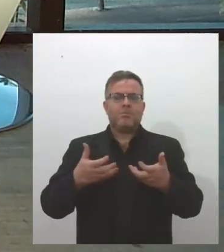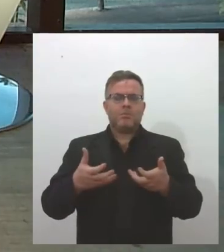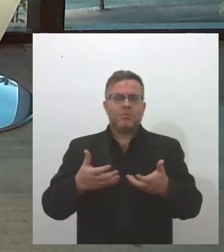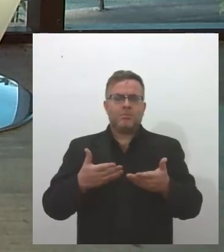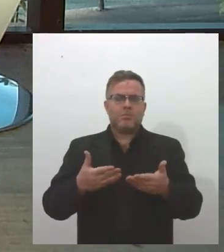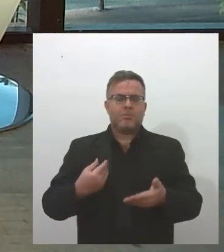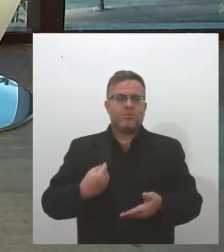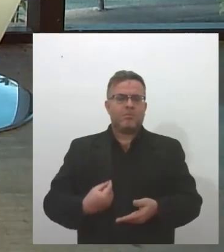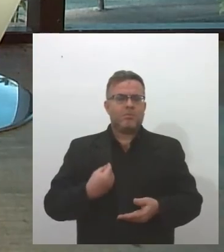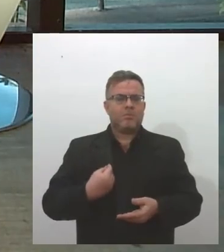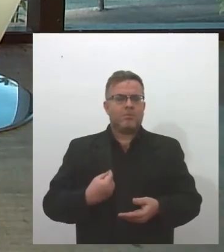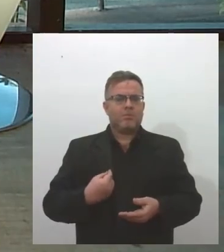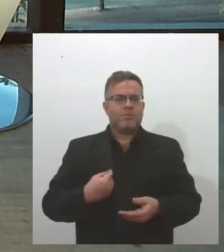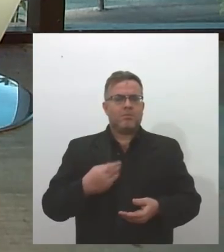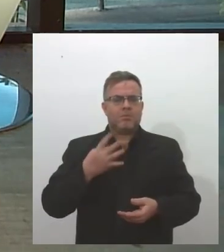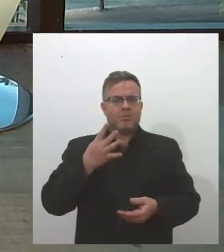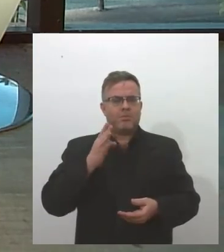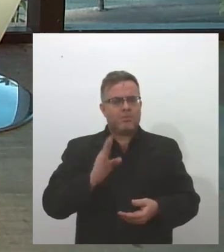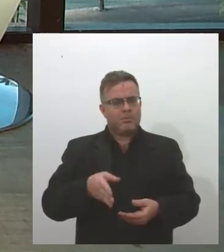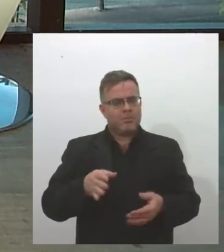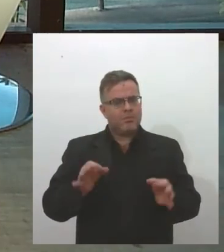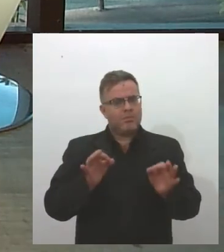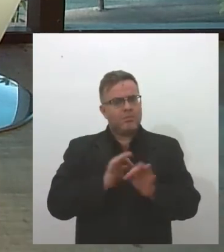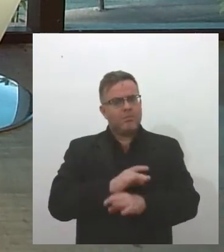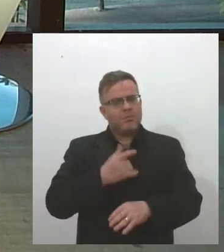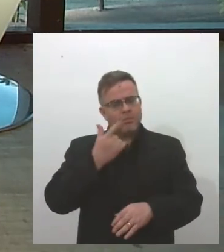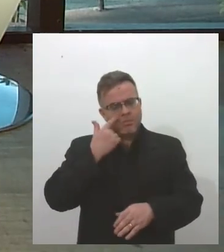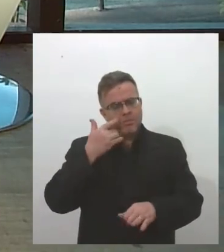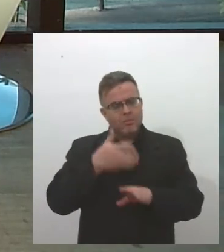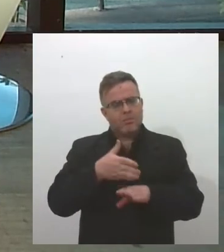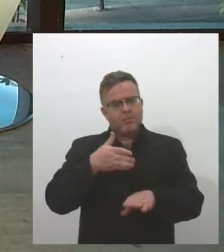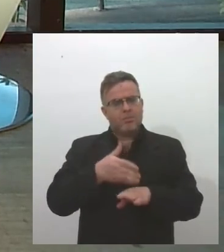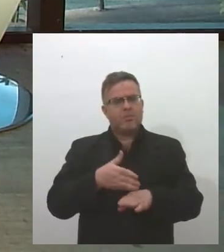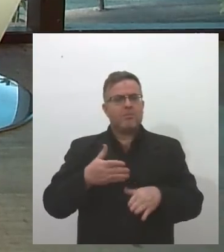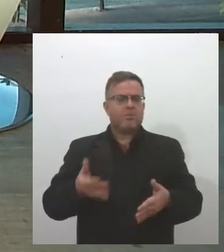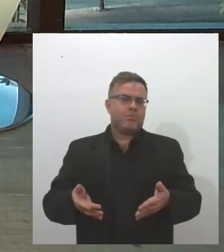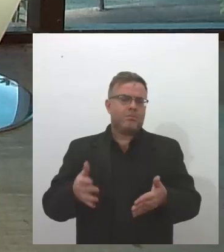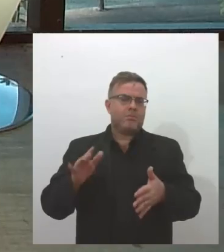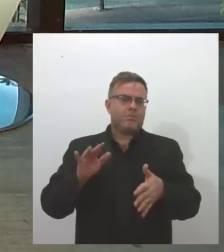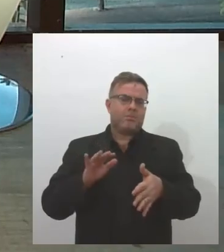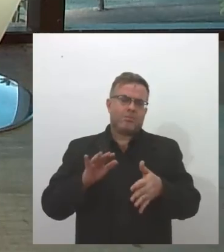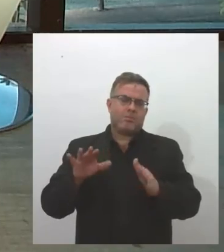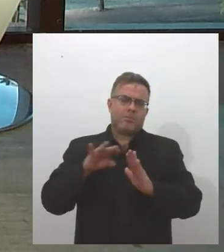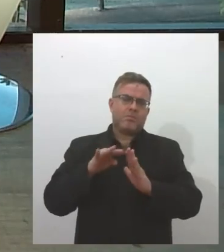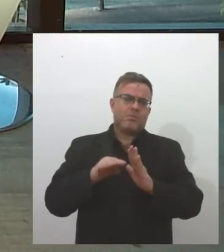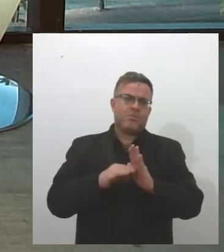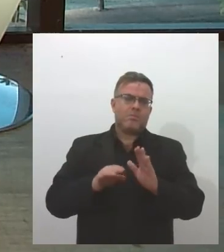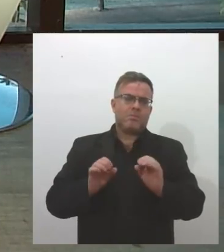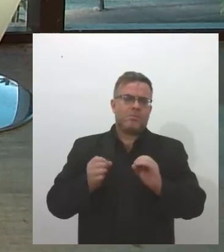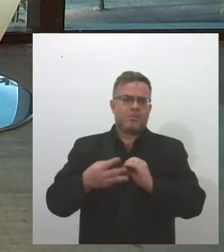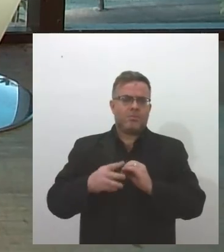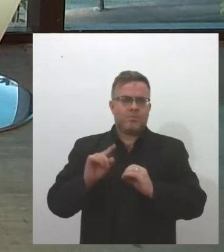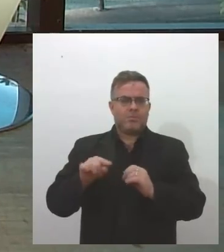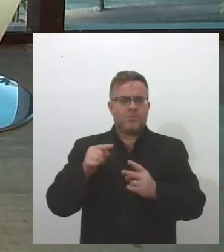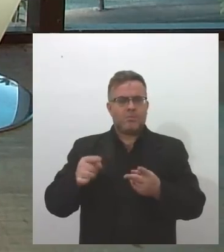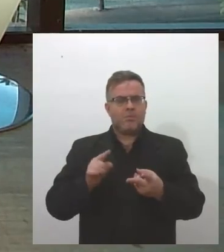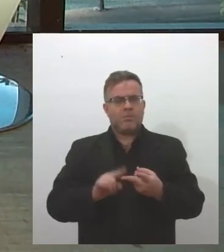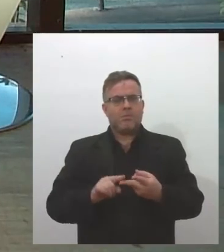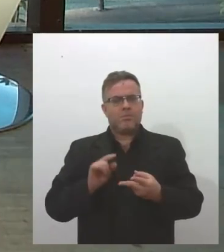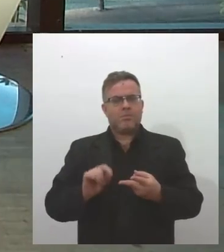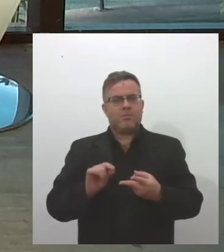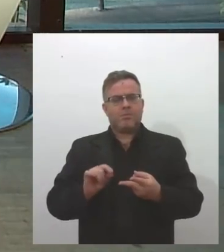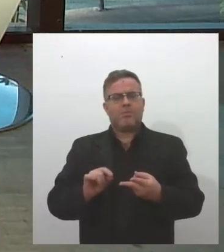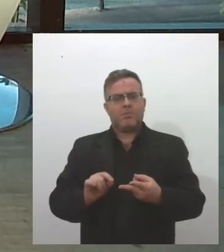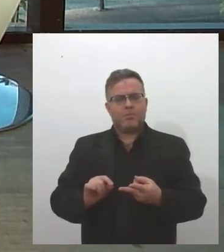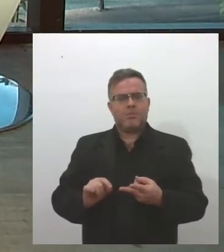fantástico. 4:30 PM, fica coladinho aqui na programação da TV Alese. Logo em seguida, tem Elas